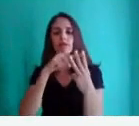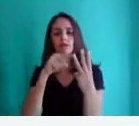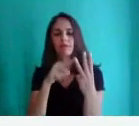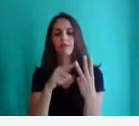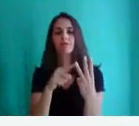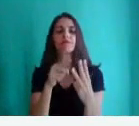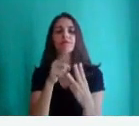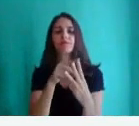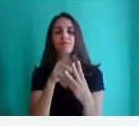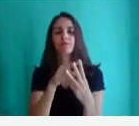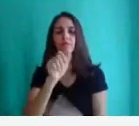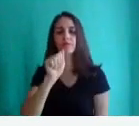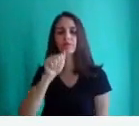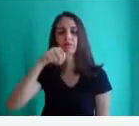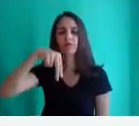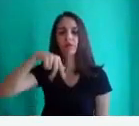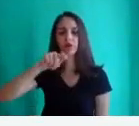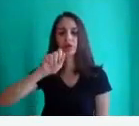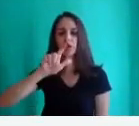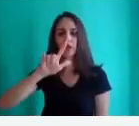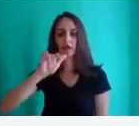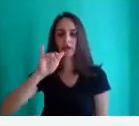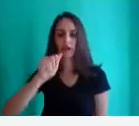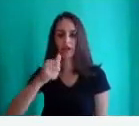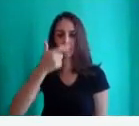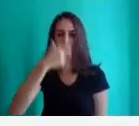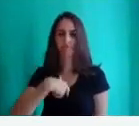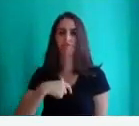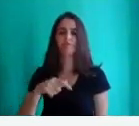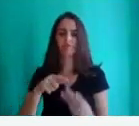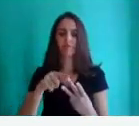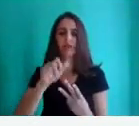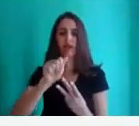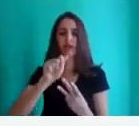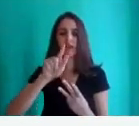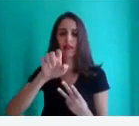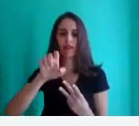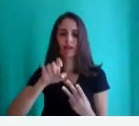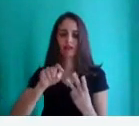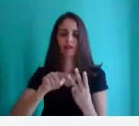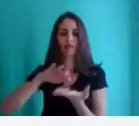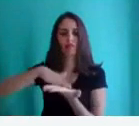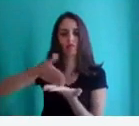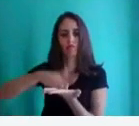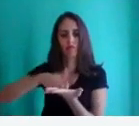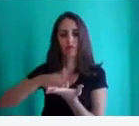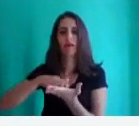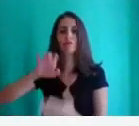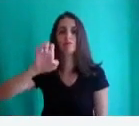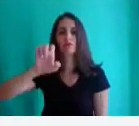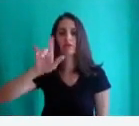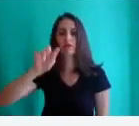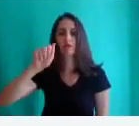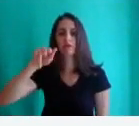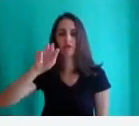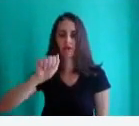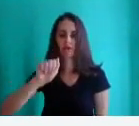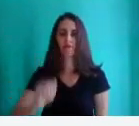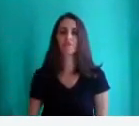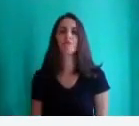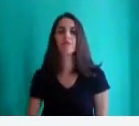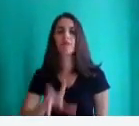homologadas para compor a lista da qual foram convocados os estudantes para a realização da análise da